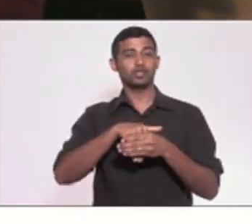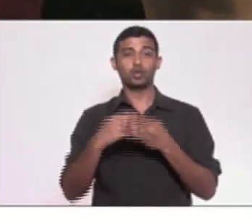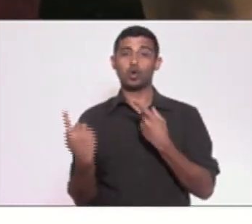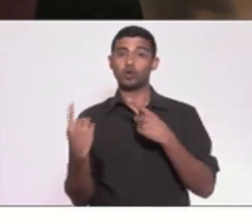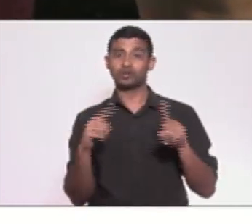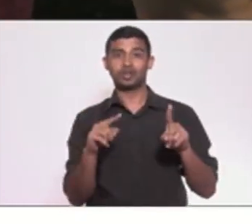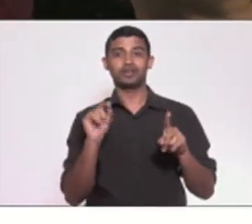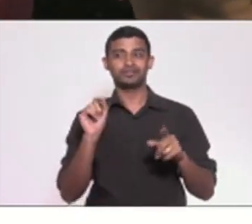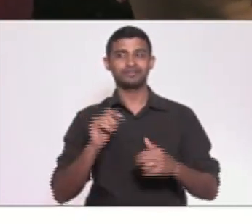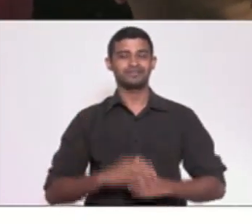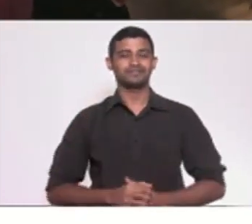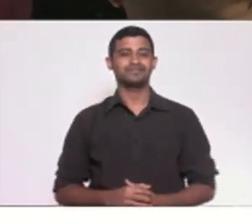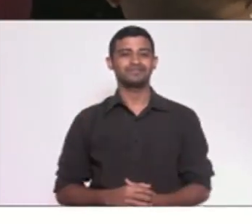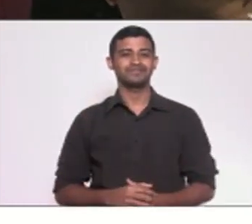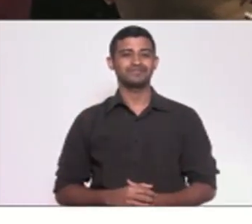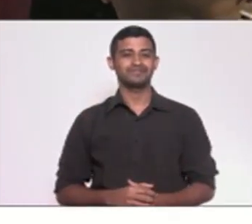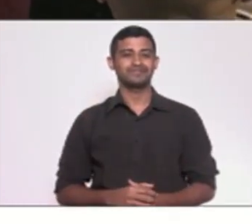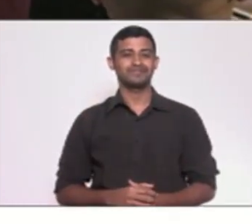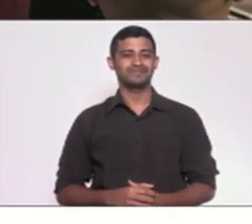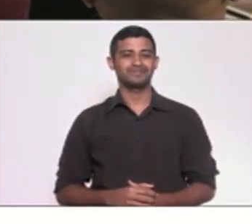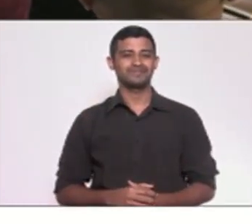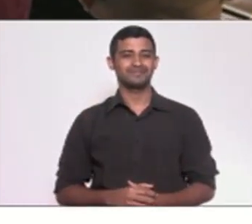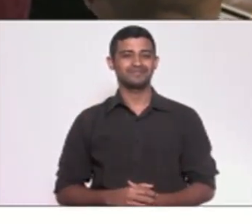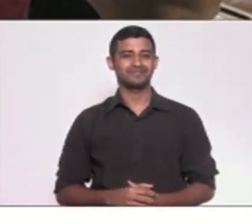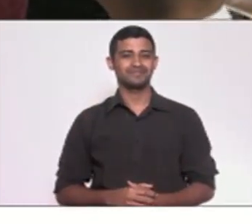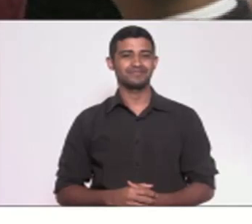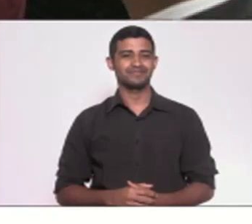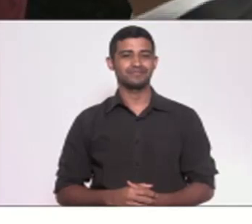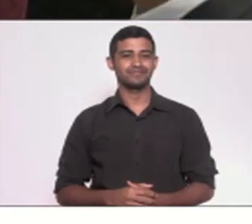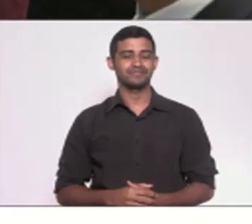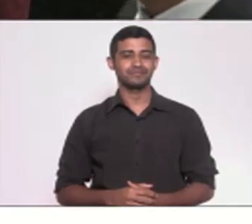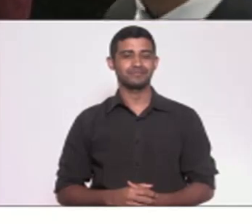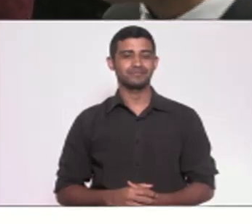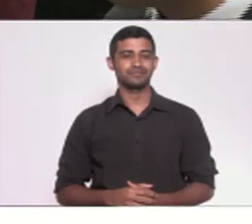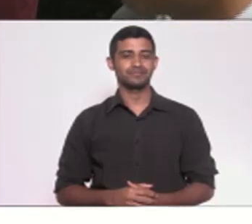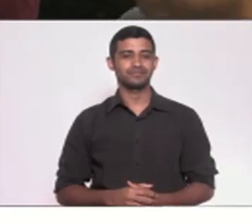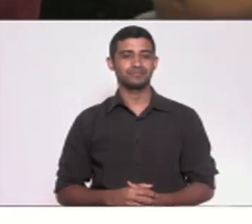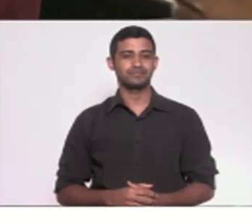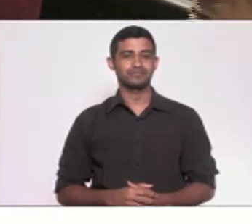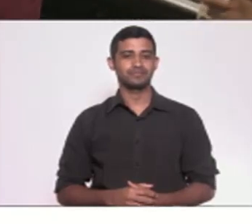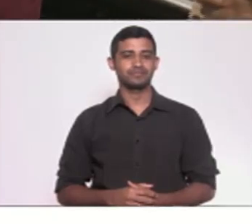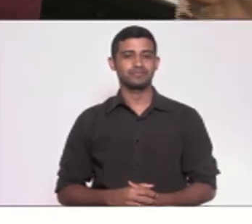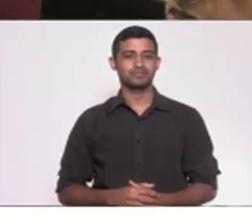contrário, que foi esse deputado que vos fala, que os